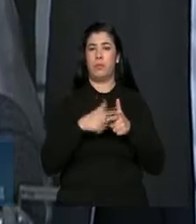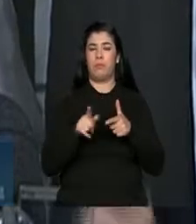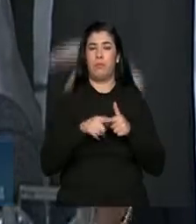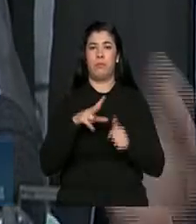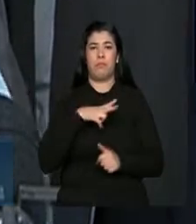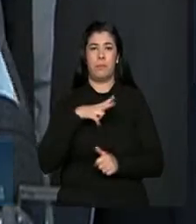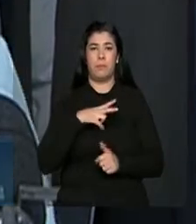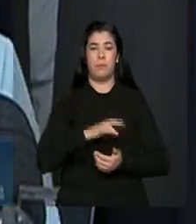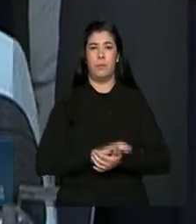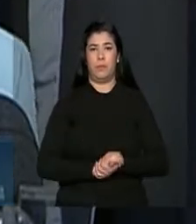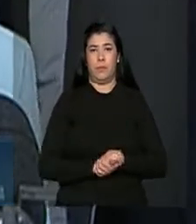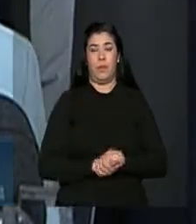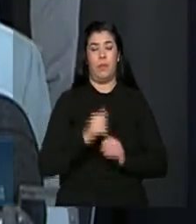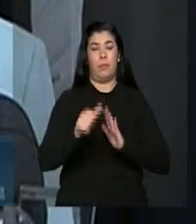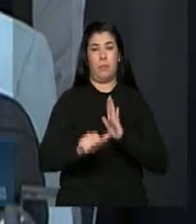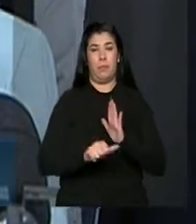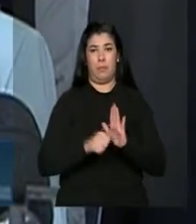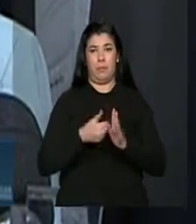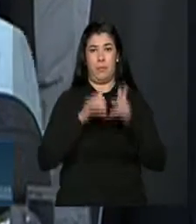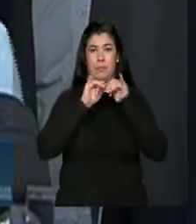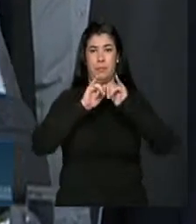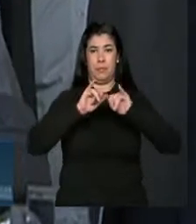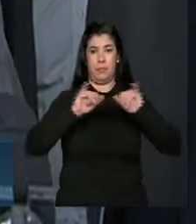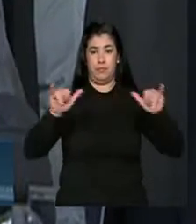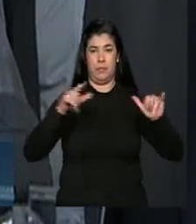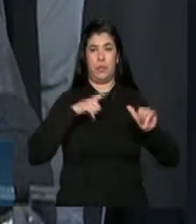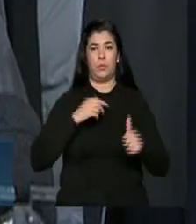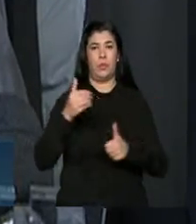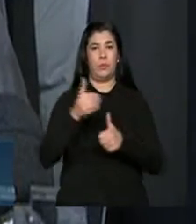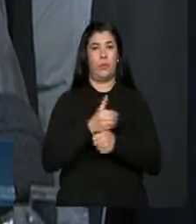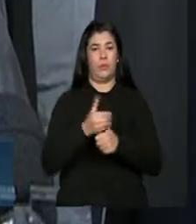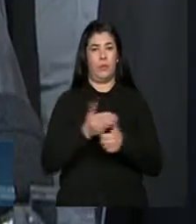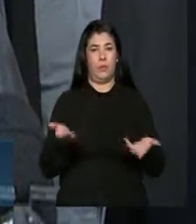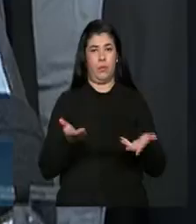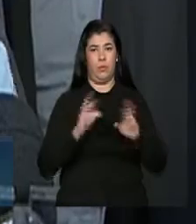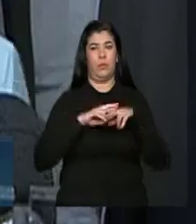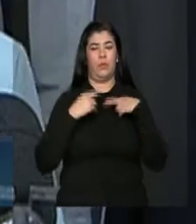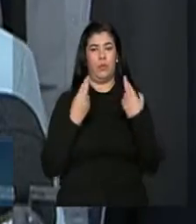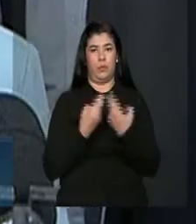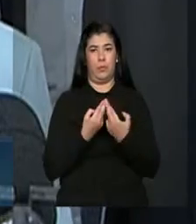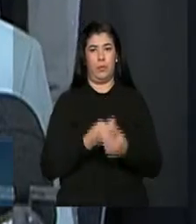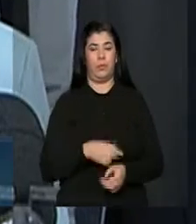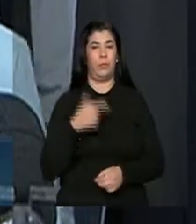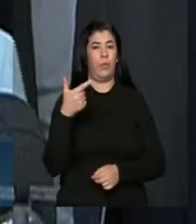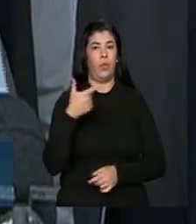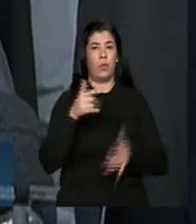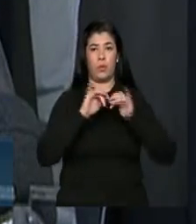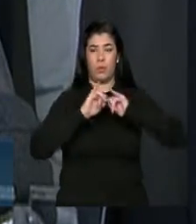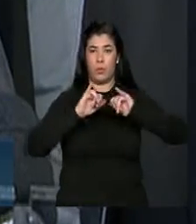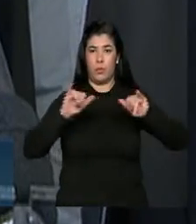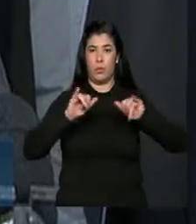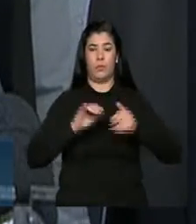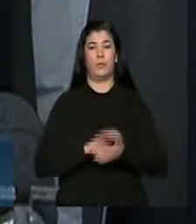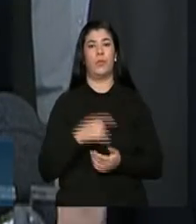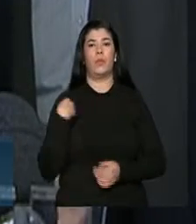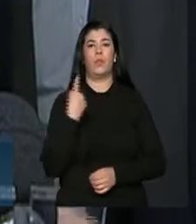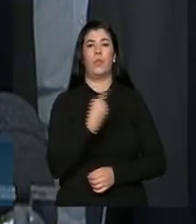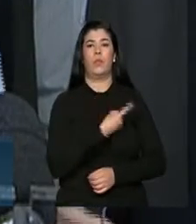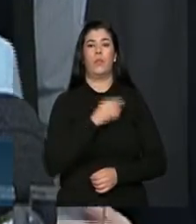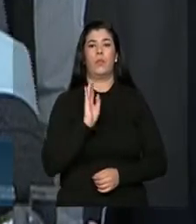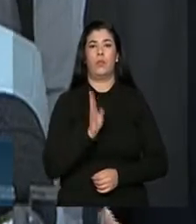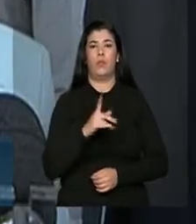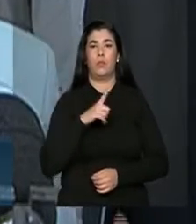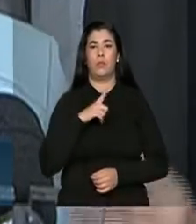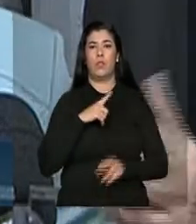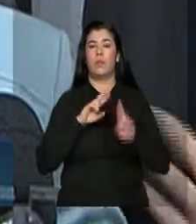notícia que eu dou para vocês em relação à reunião aqui hoje. A segunda notícia é que nós estamos